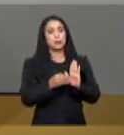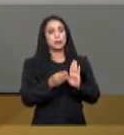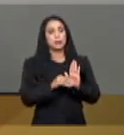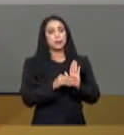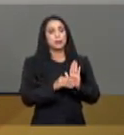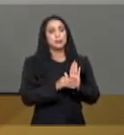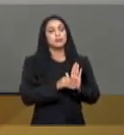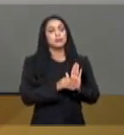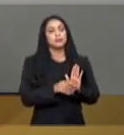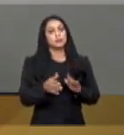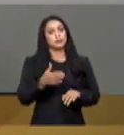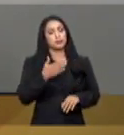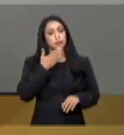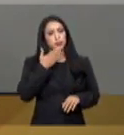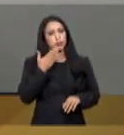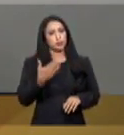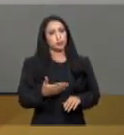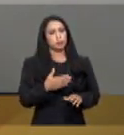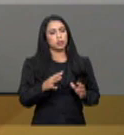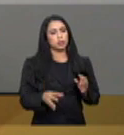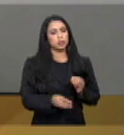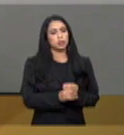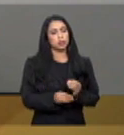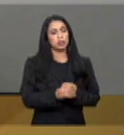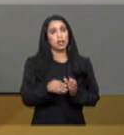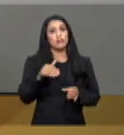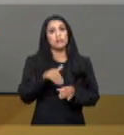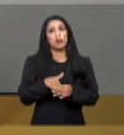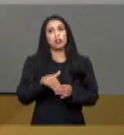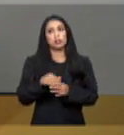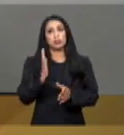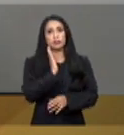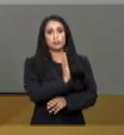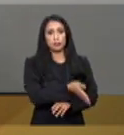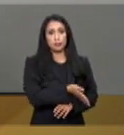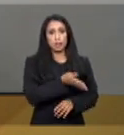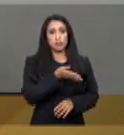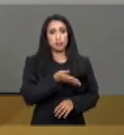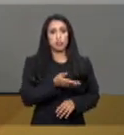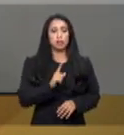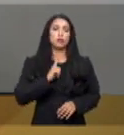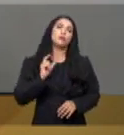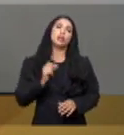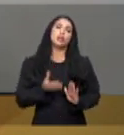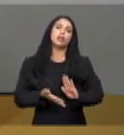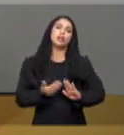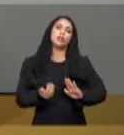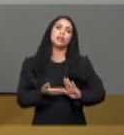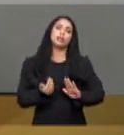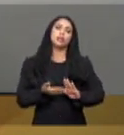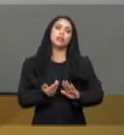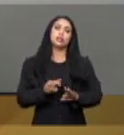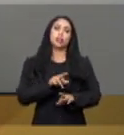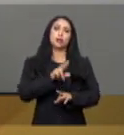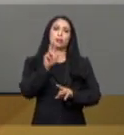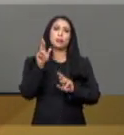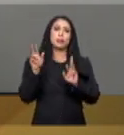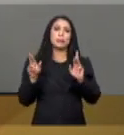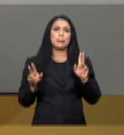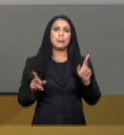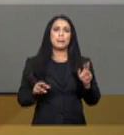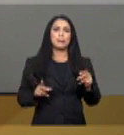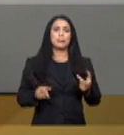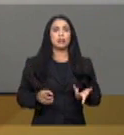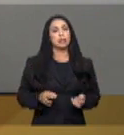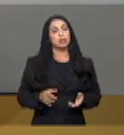aspas, interpreta citações de alguns dos votos vencedores para deles excluir conclusões diversas da das